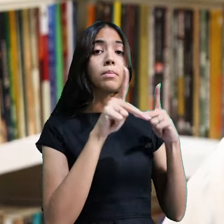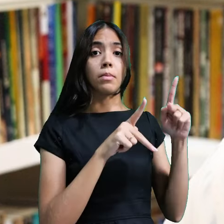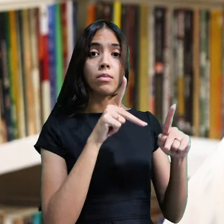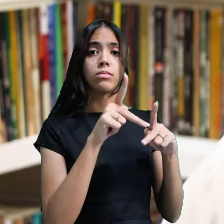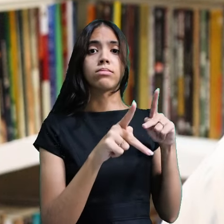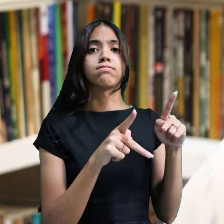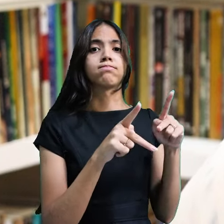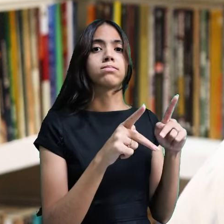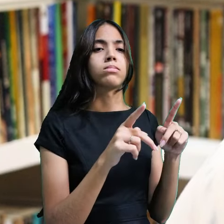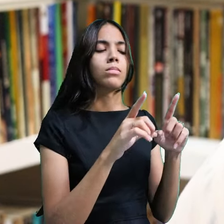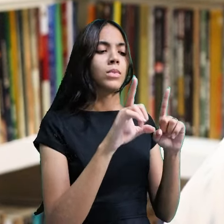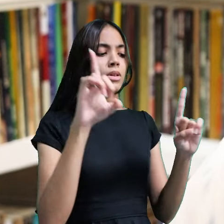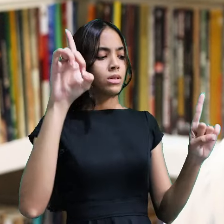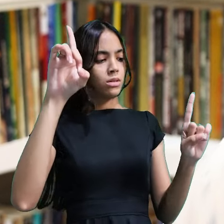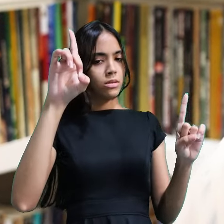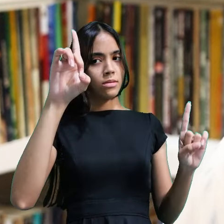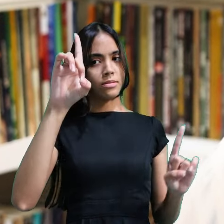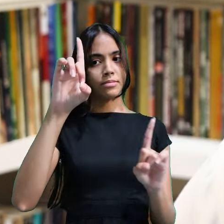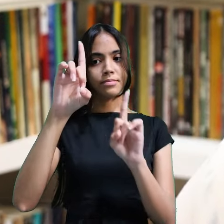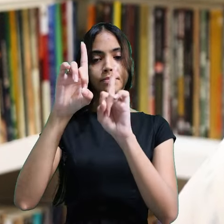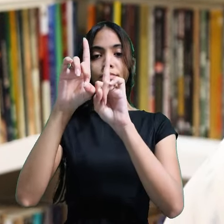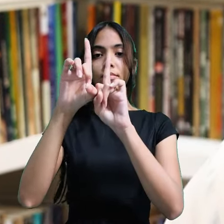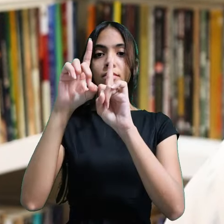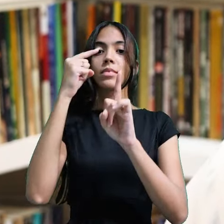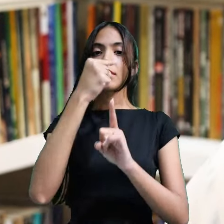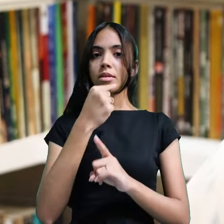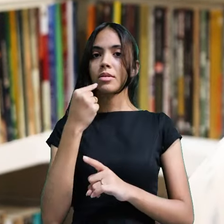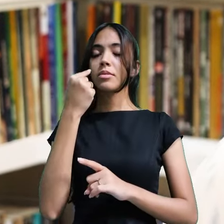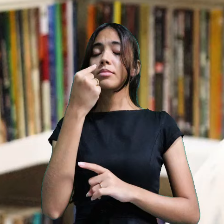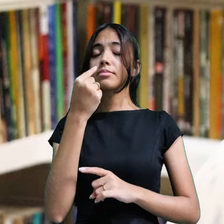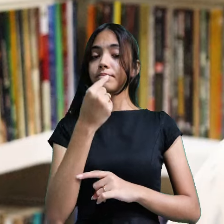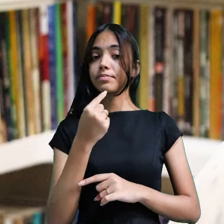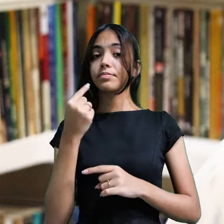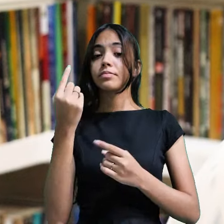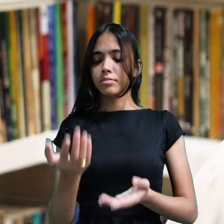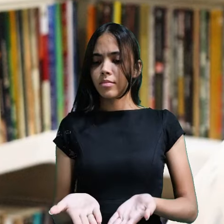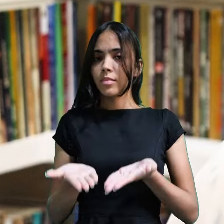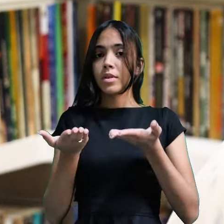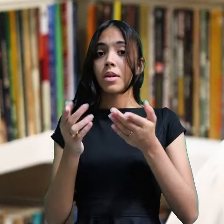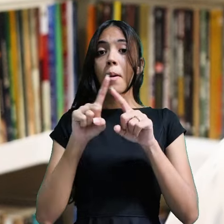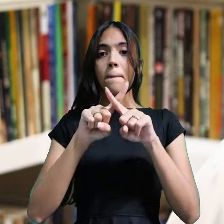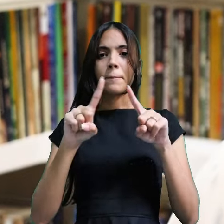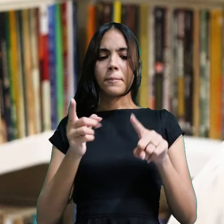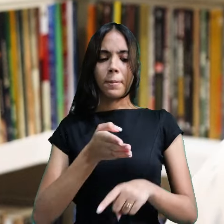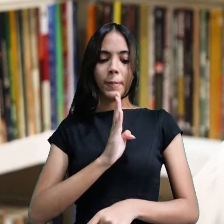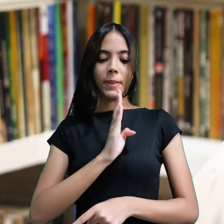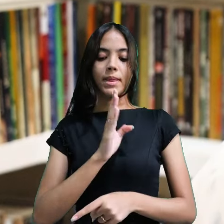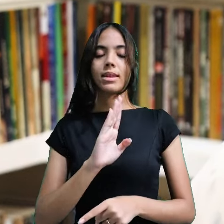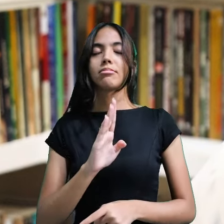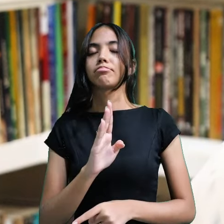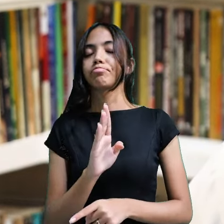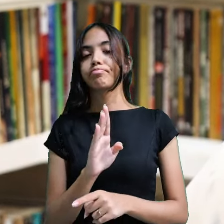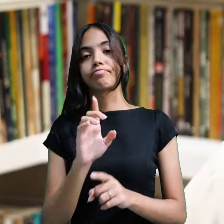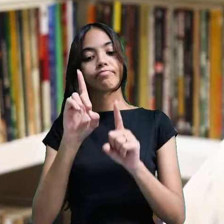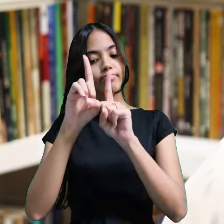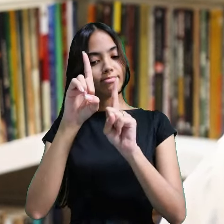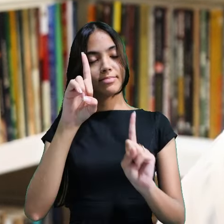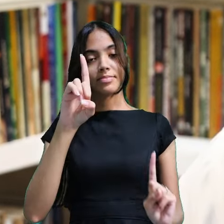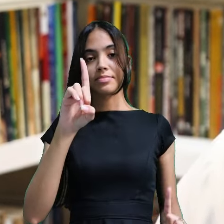aproxima de mim, e com a sua boca e com seus lábios me honra, mas o seu coração está longe de